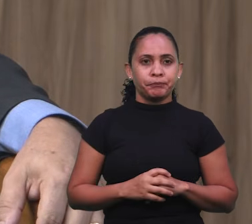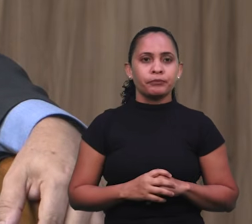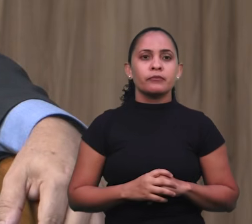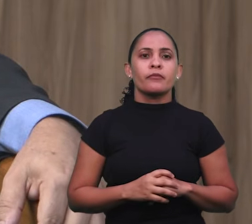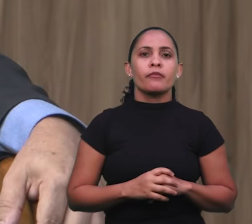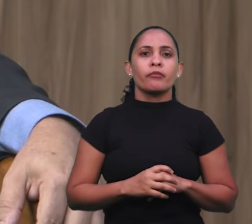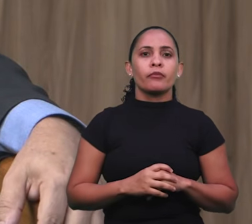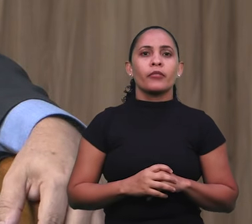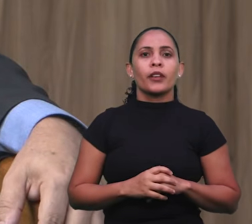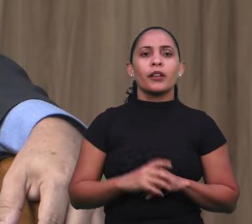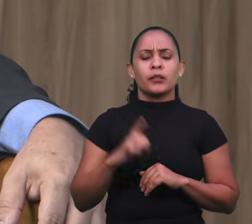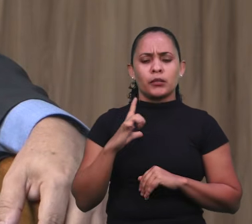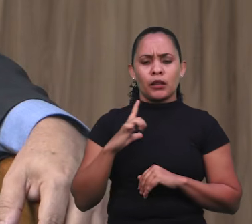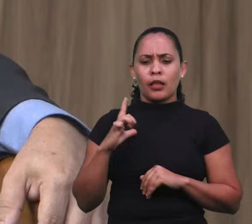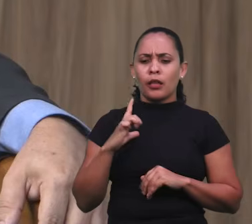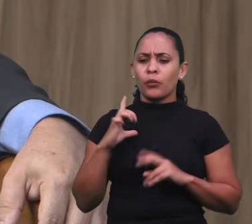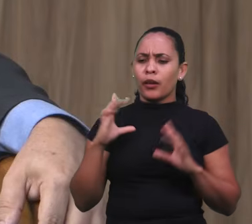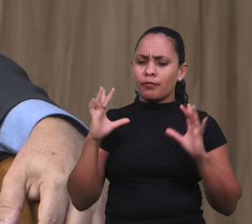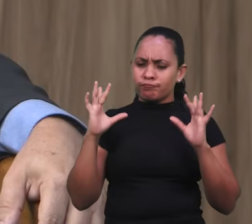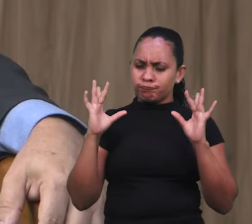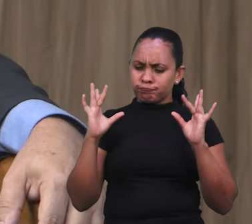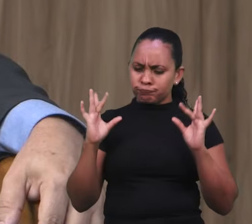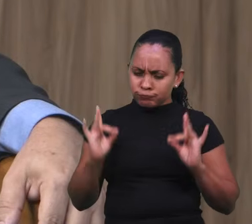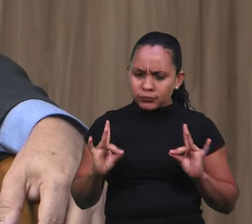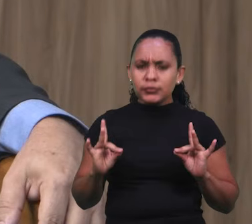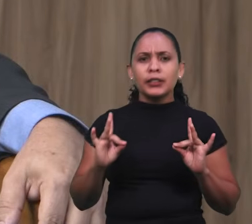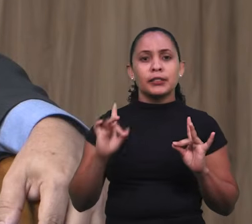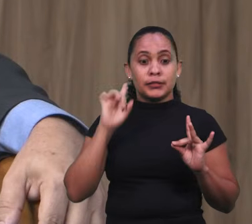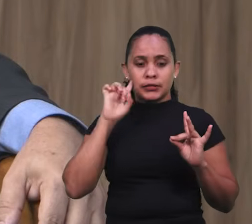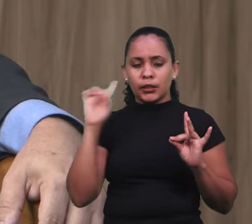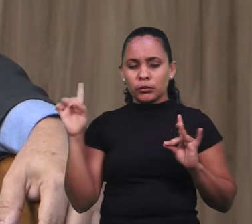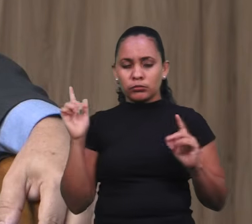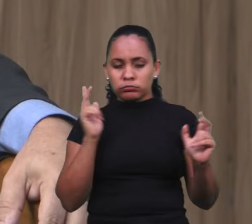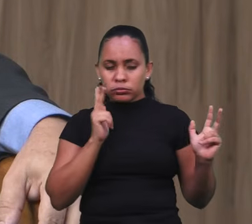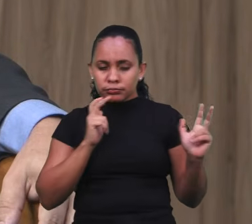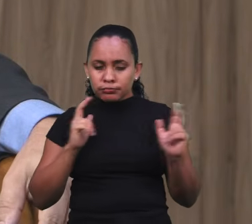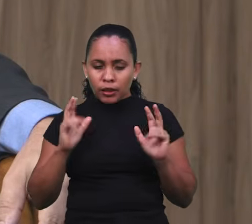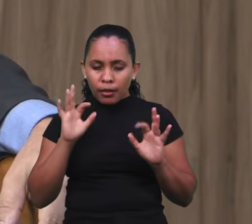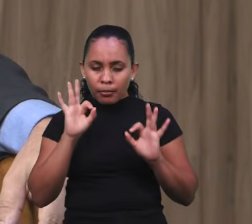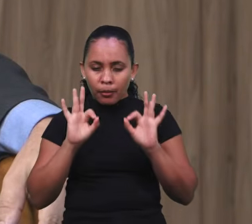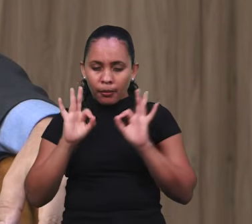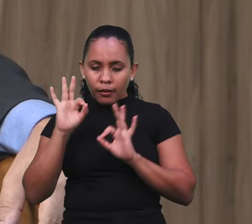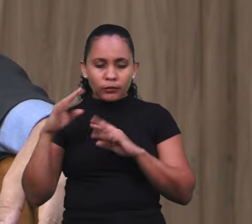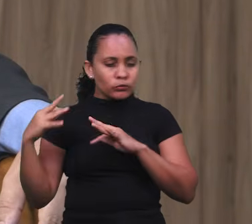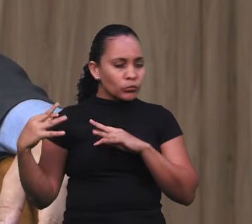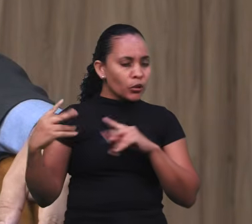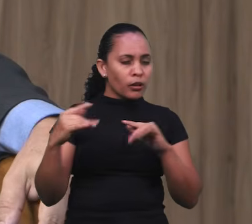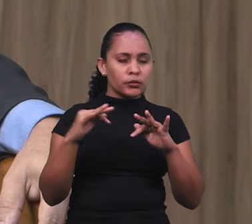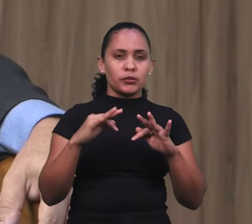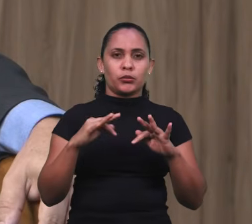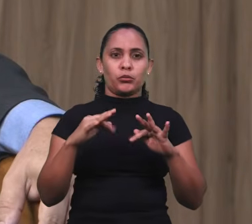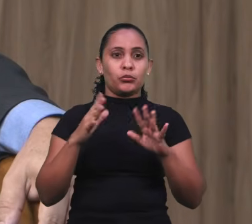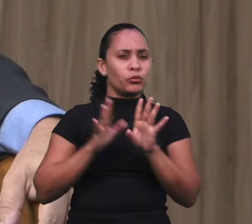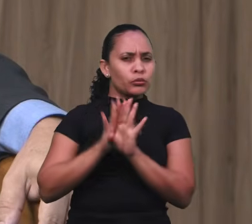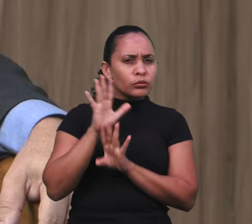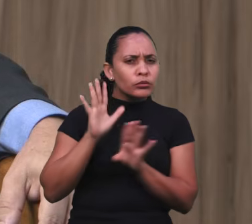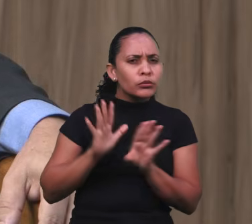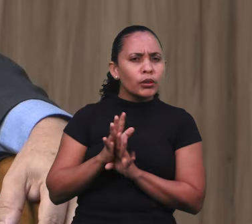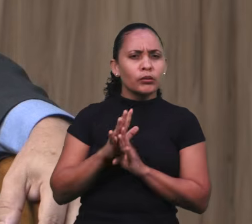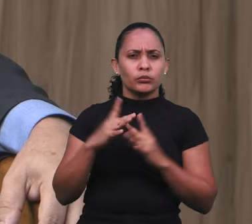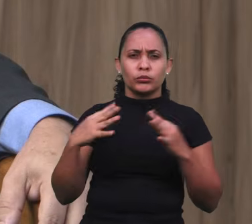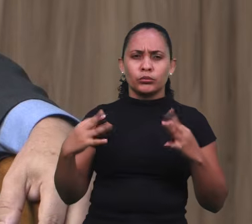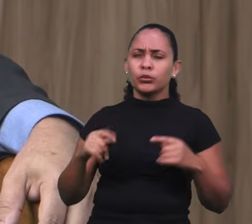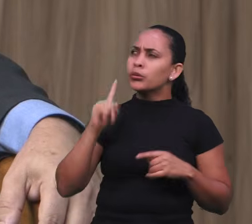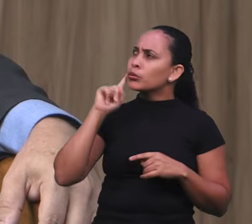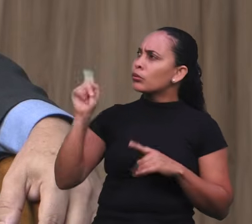Senhor, ela é de detalhes. Deus se preocupa com detalhes. Então, todas as orientações